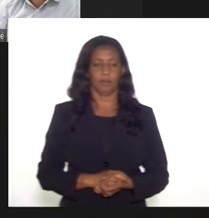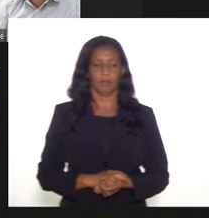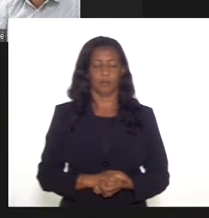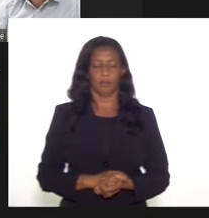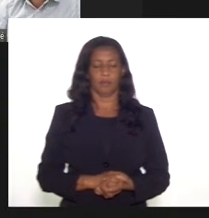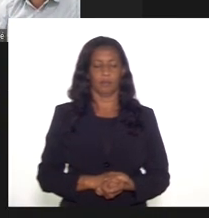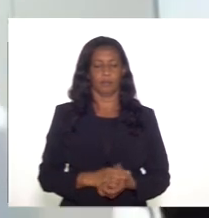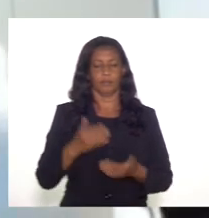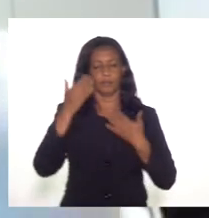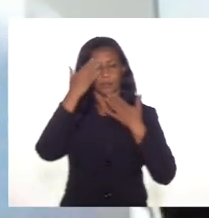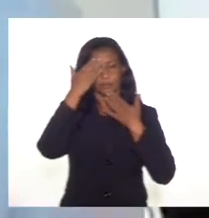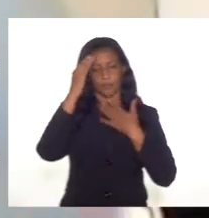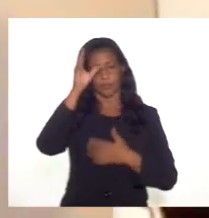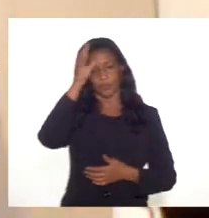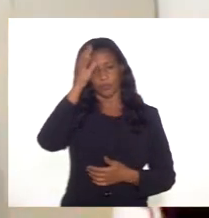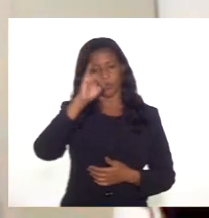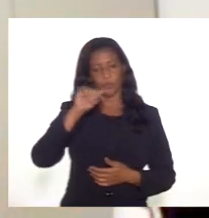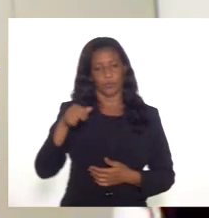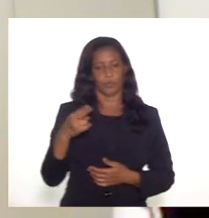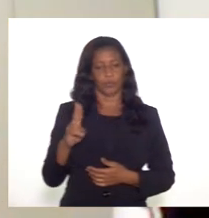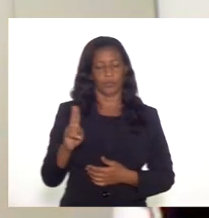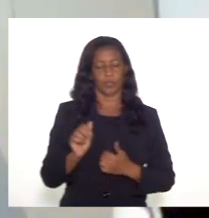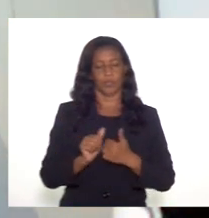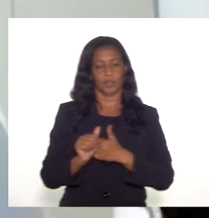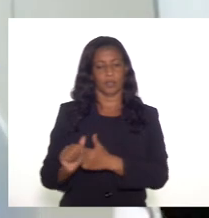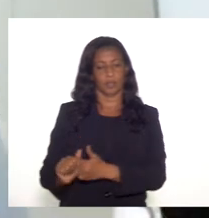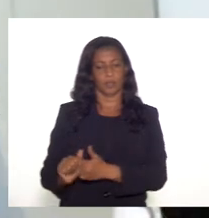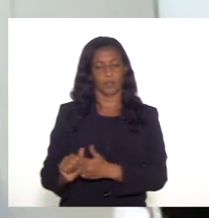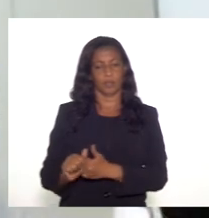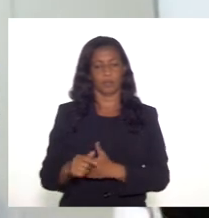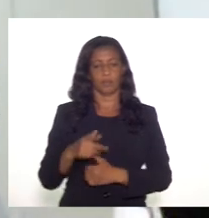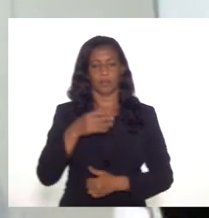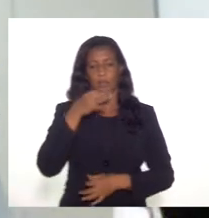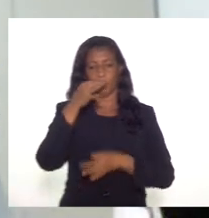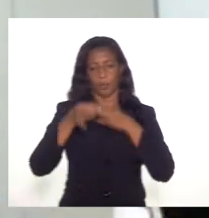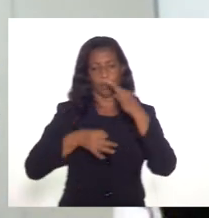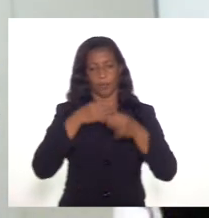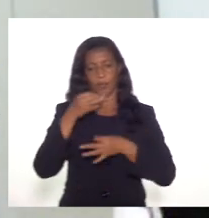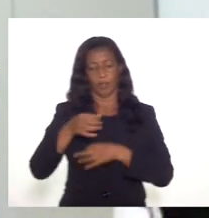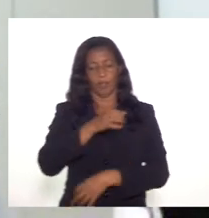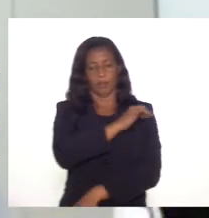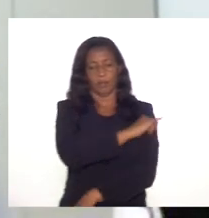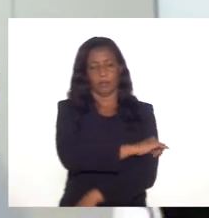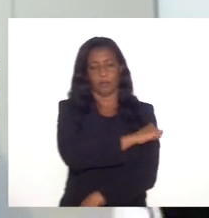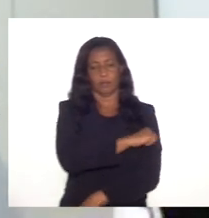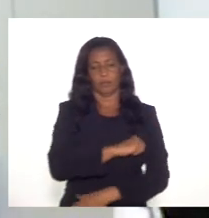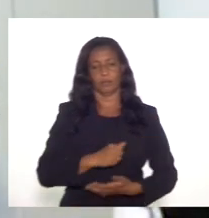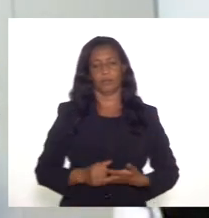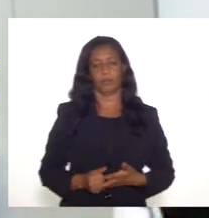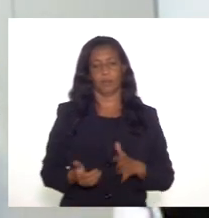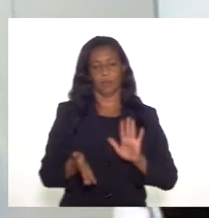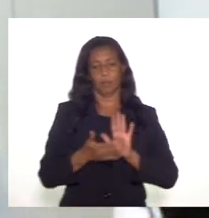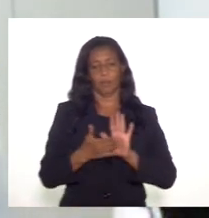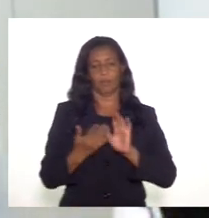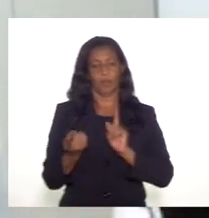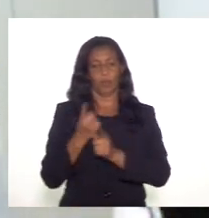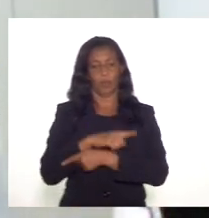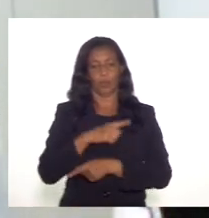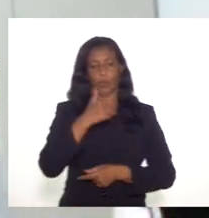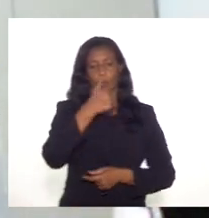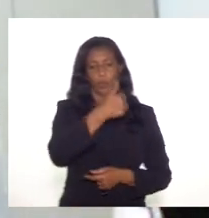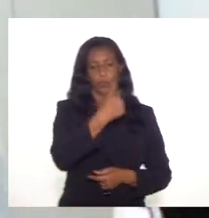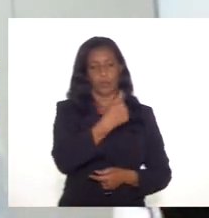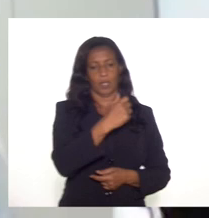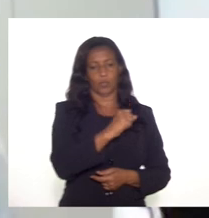Obrigado, Tia Ju. Seguindo aí a mesma perspectiva da deputada enfermeira Rejane, nosso parecer é contrário às emendas